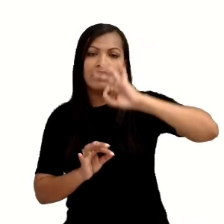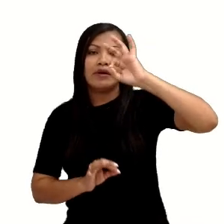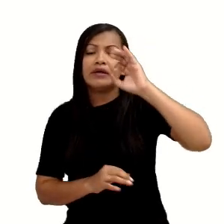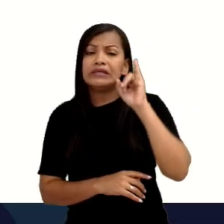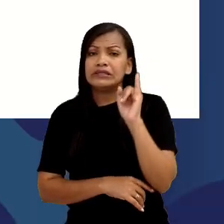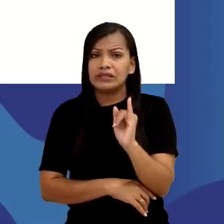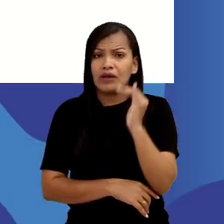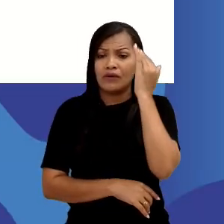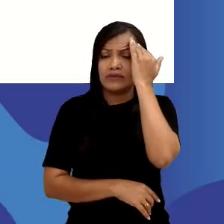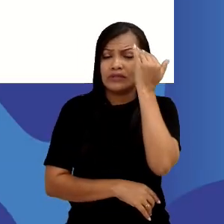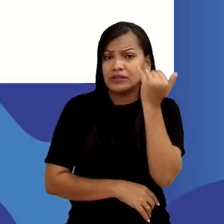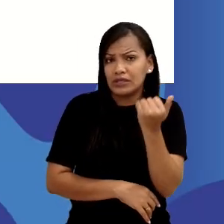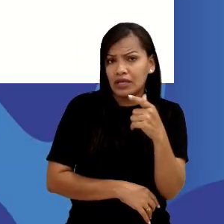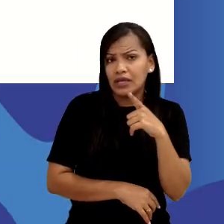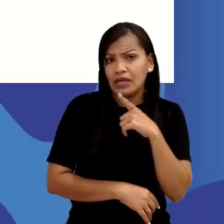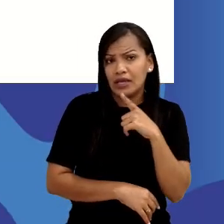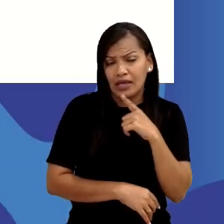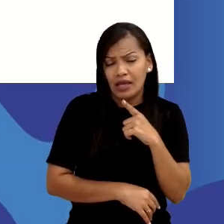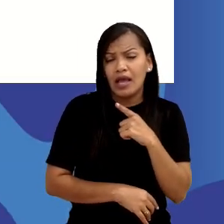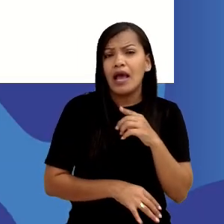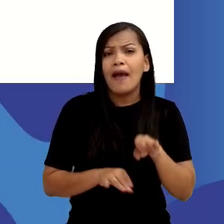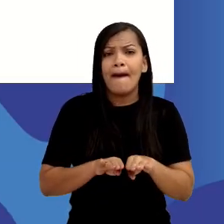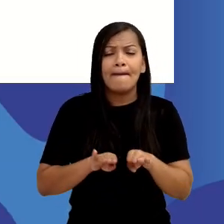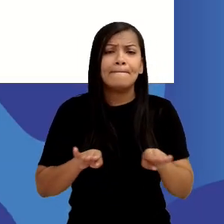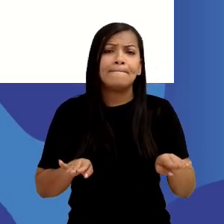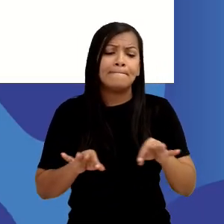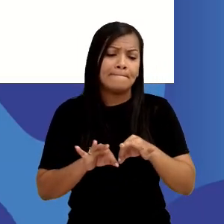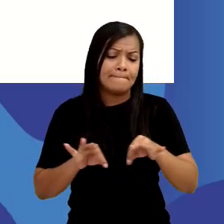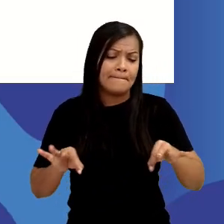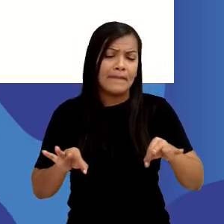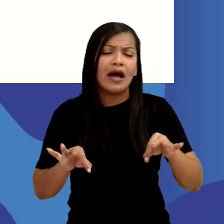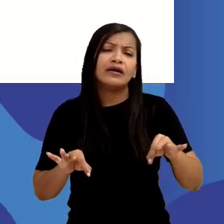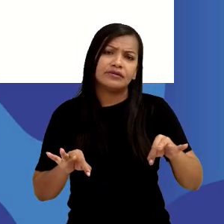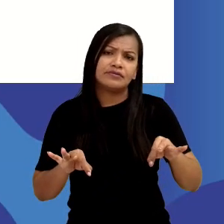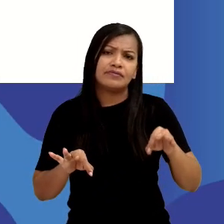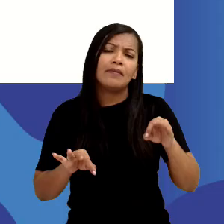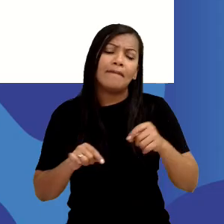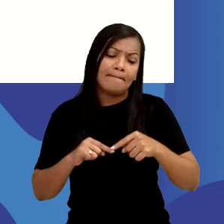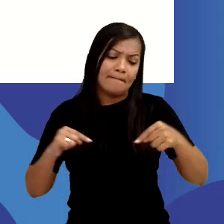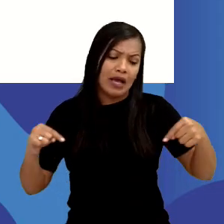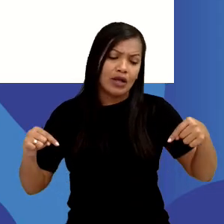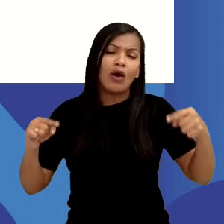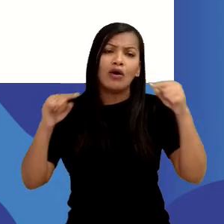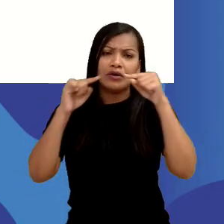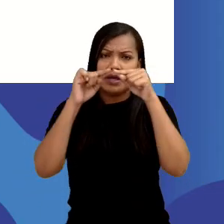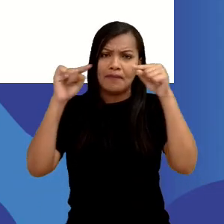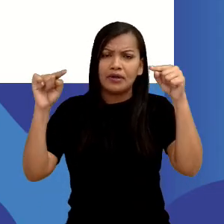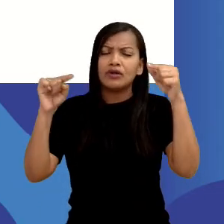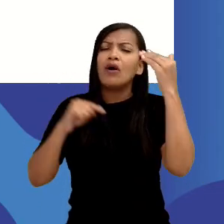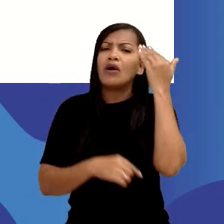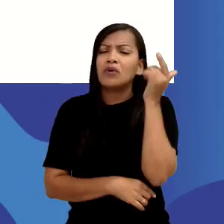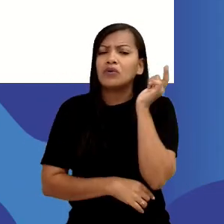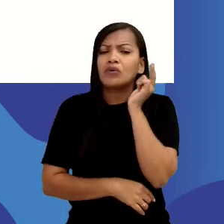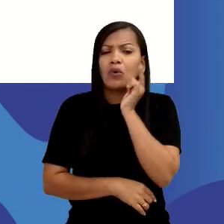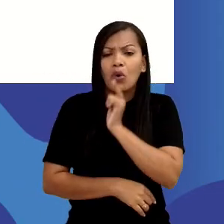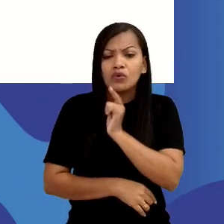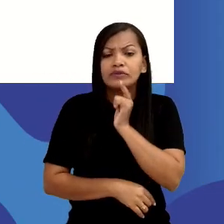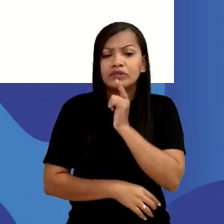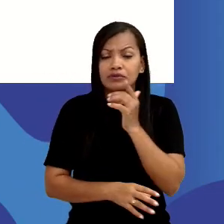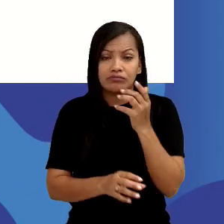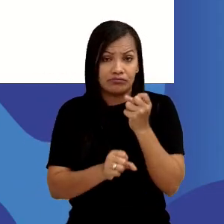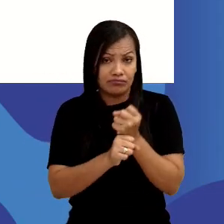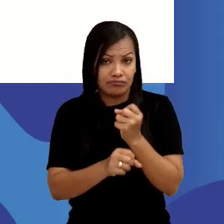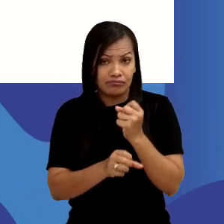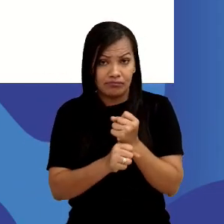eu sei a base maior, a base menor e a altura, eu consigo determinar a medida da área de um